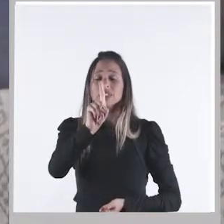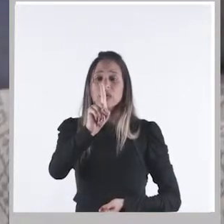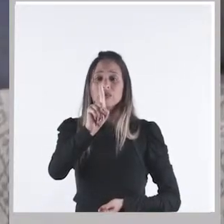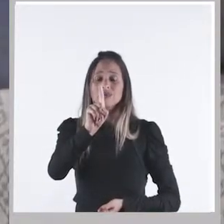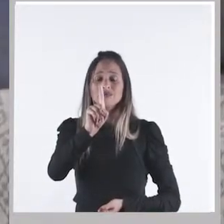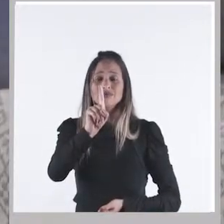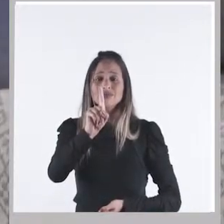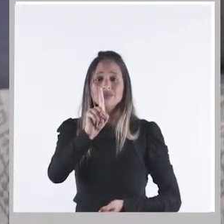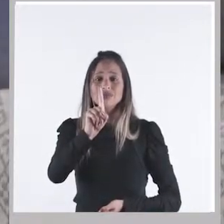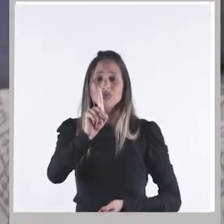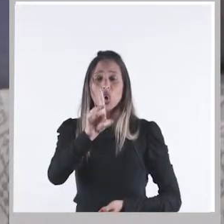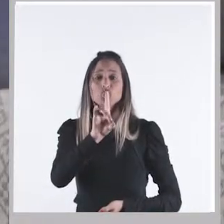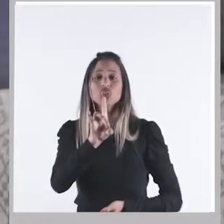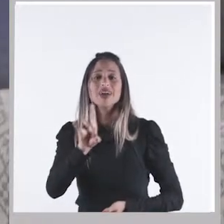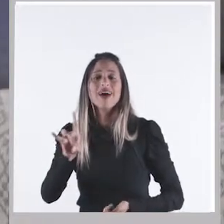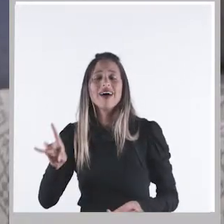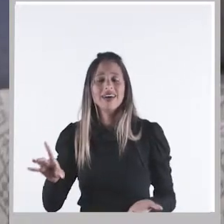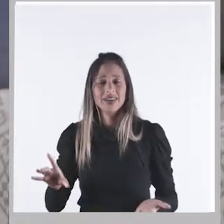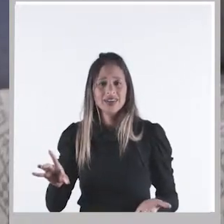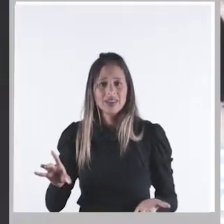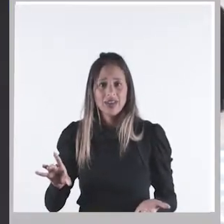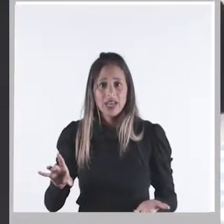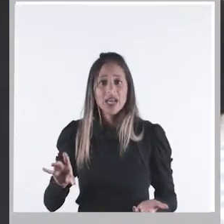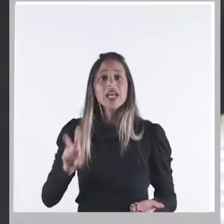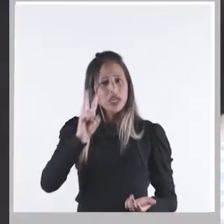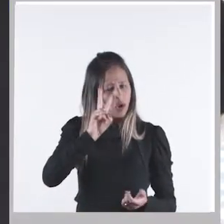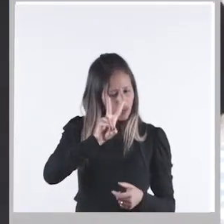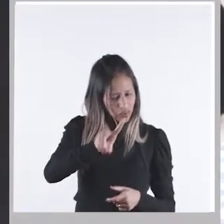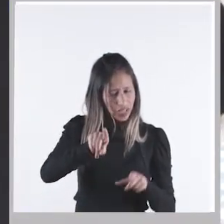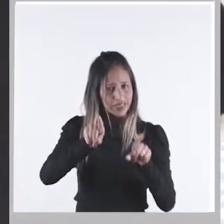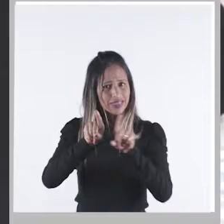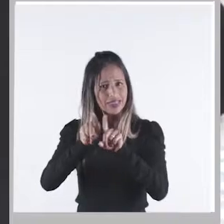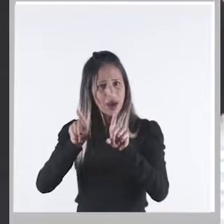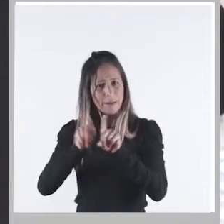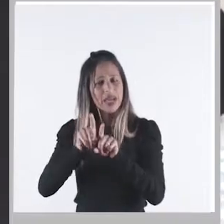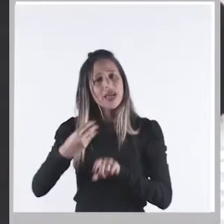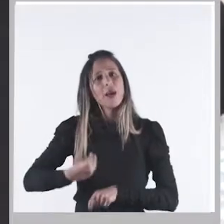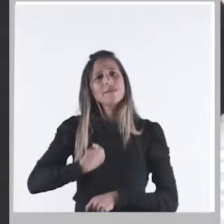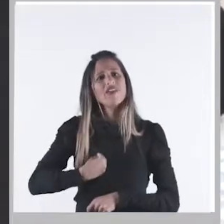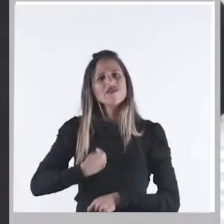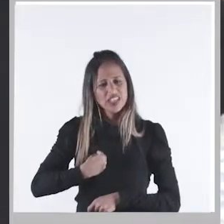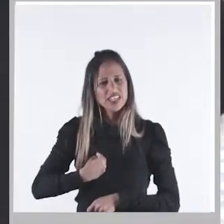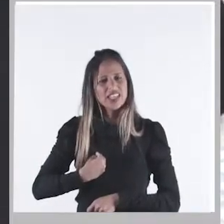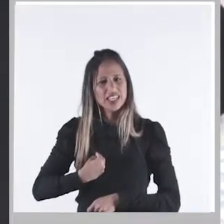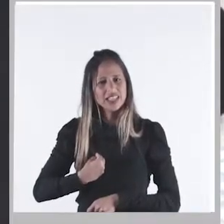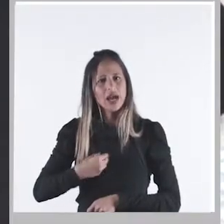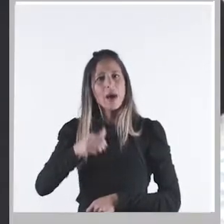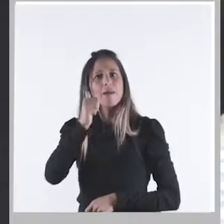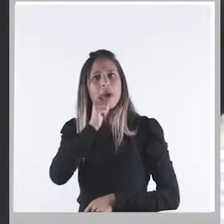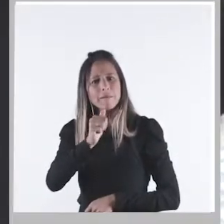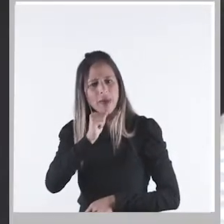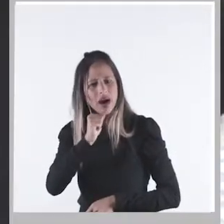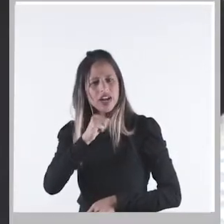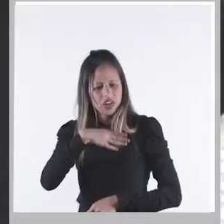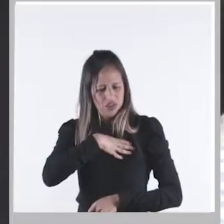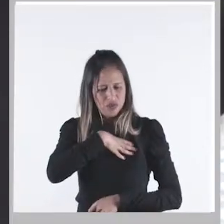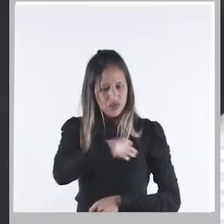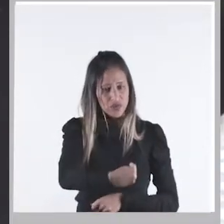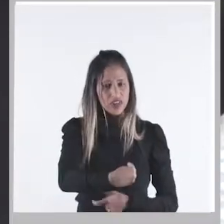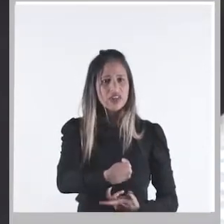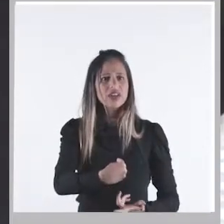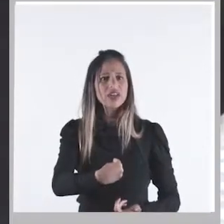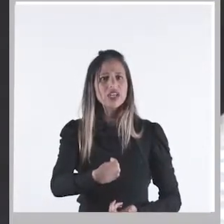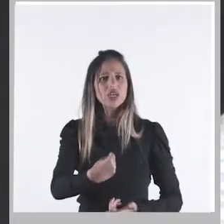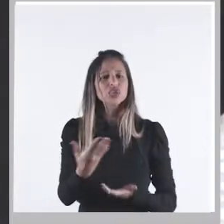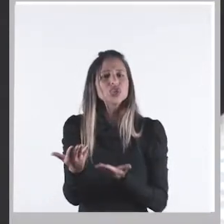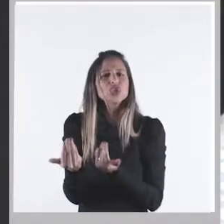cotidiano. E eu me vi ali também com minha vida ordinária, né, de mãe de filho, de uma mulher, de